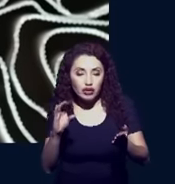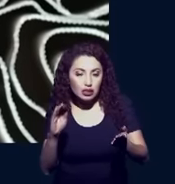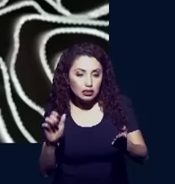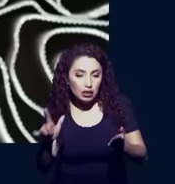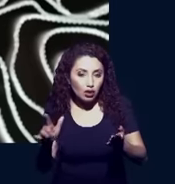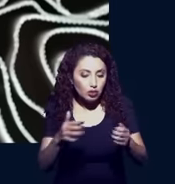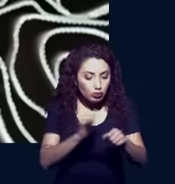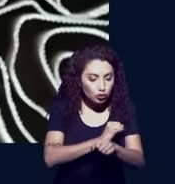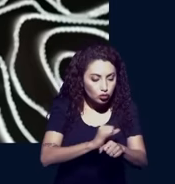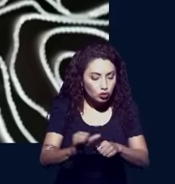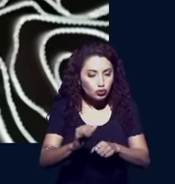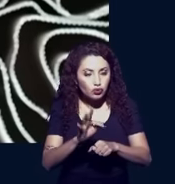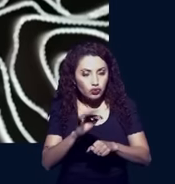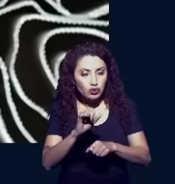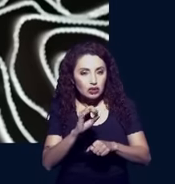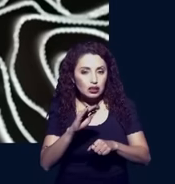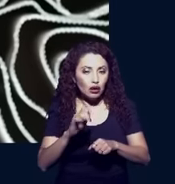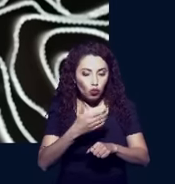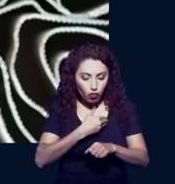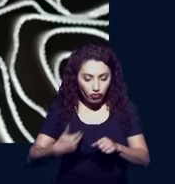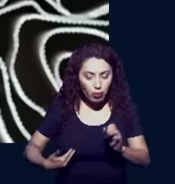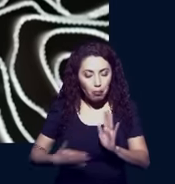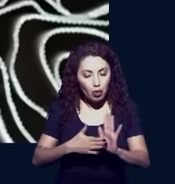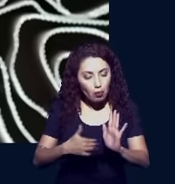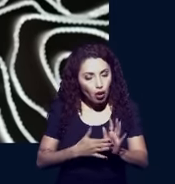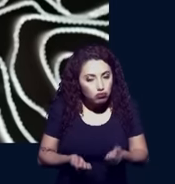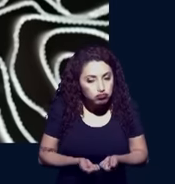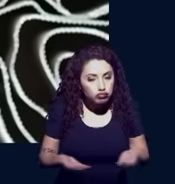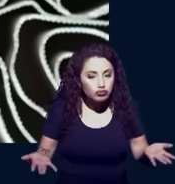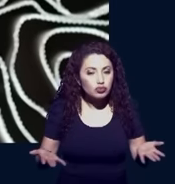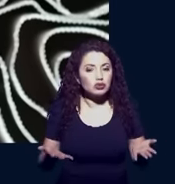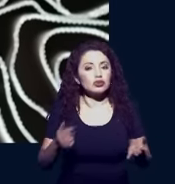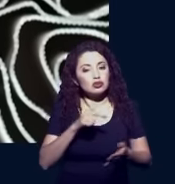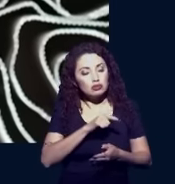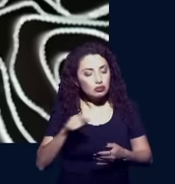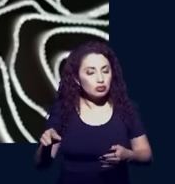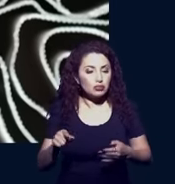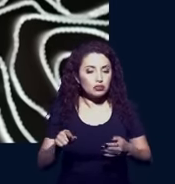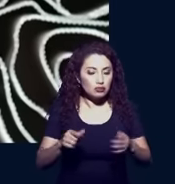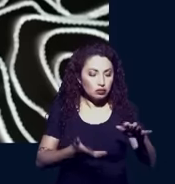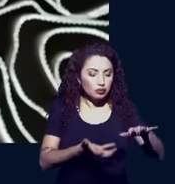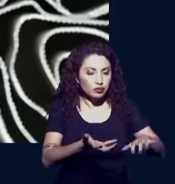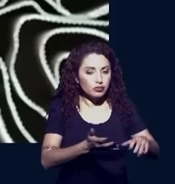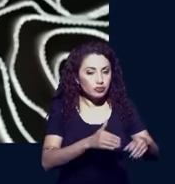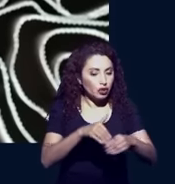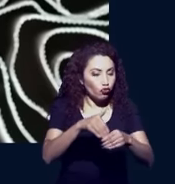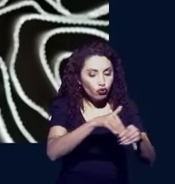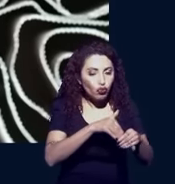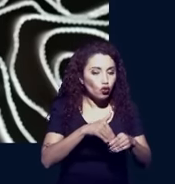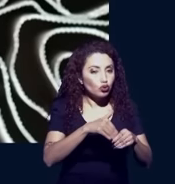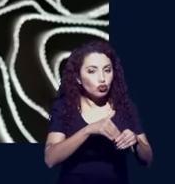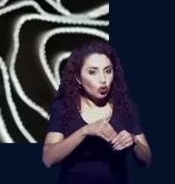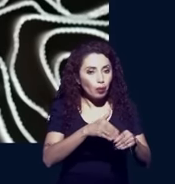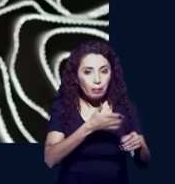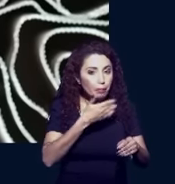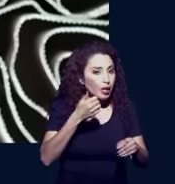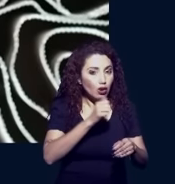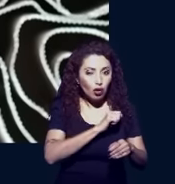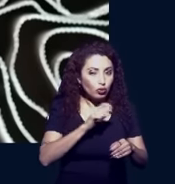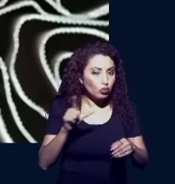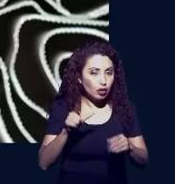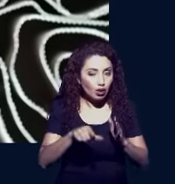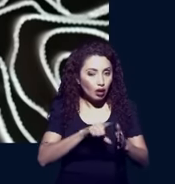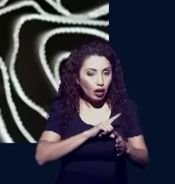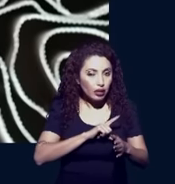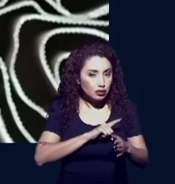uma medida proposta pelo governo e saiu votada do congresso melhor do que entrou do ponto de